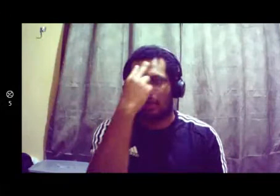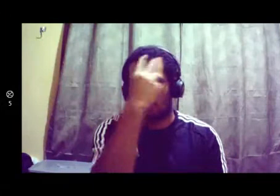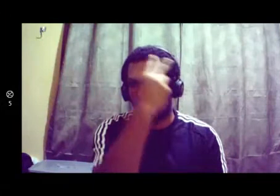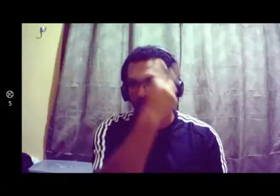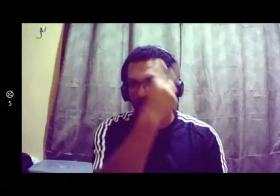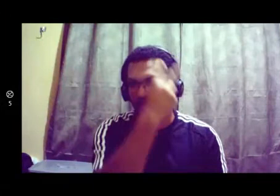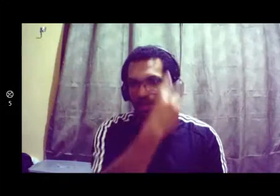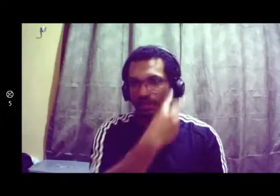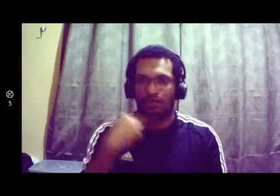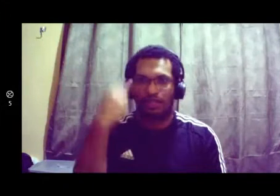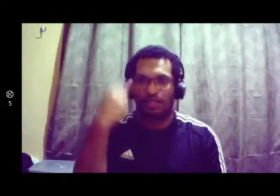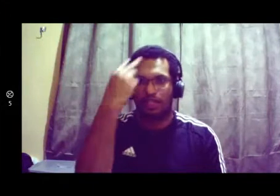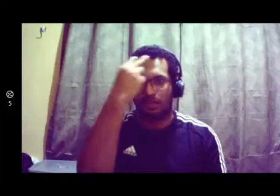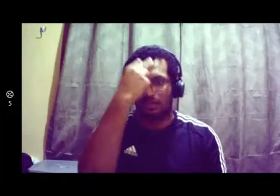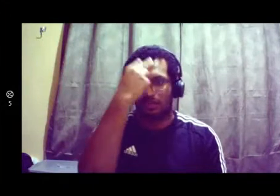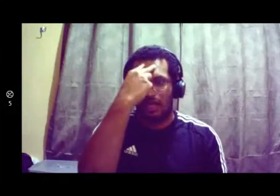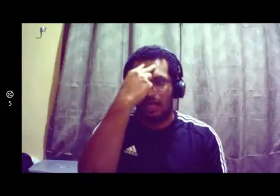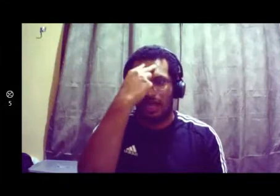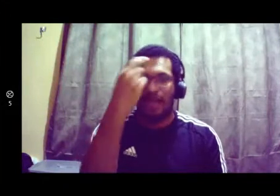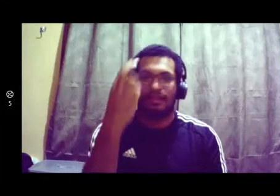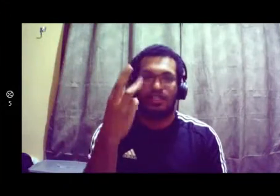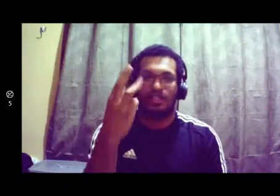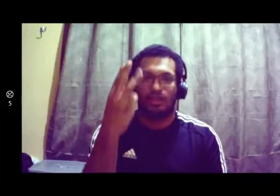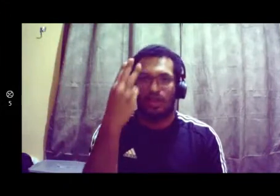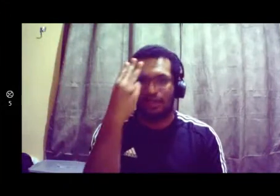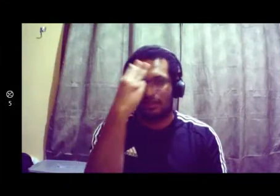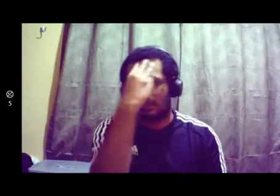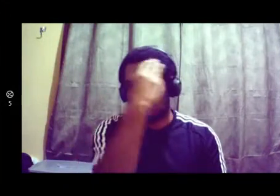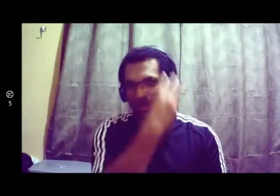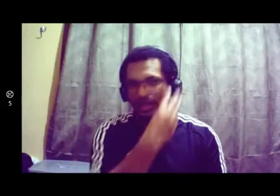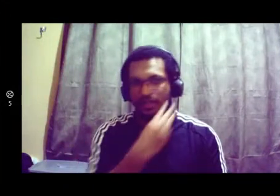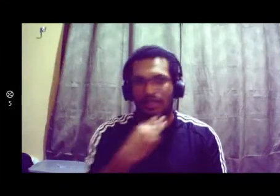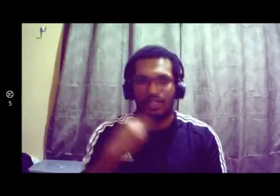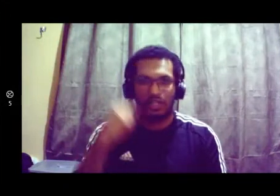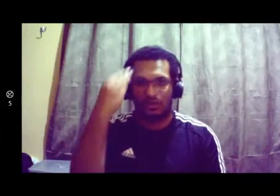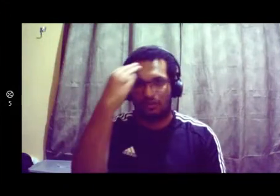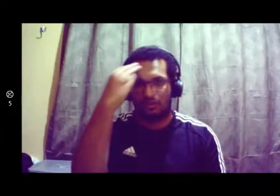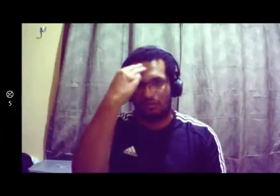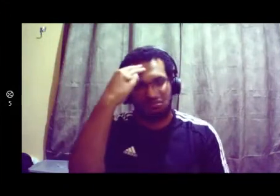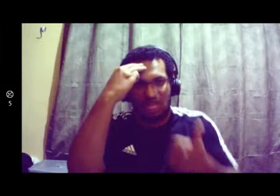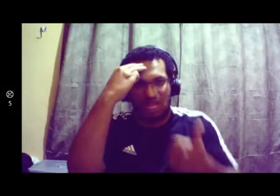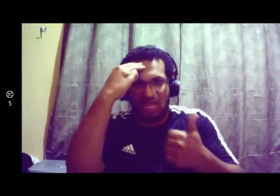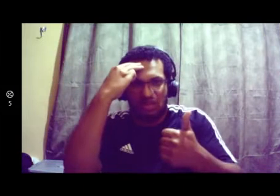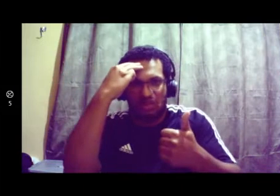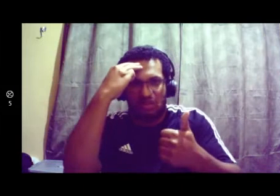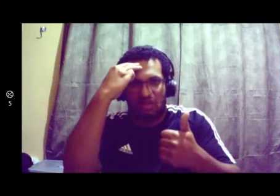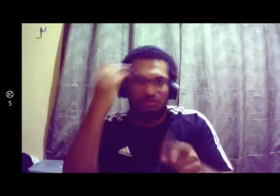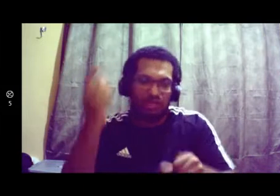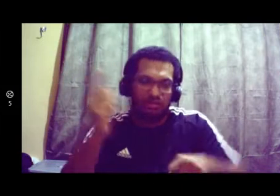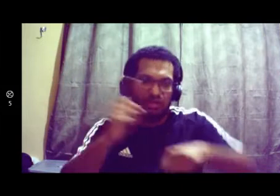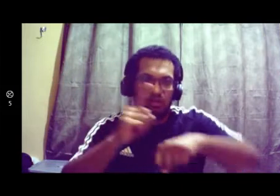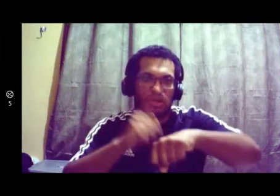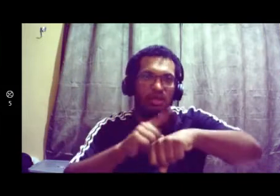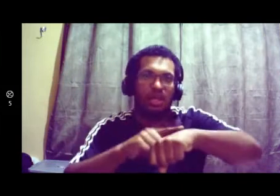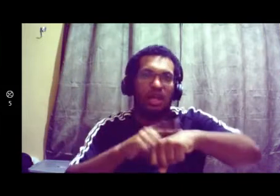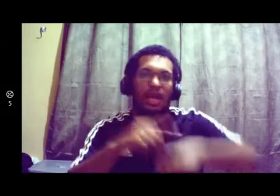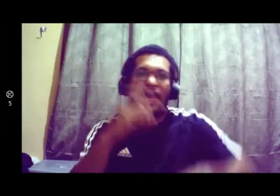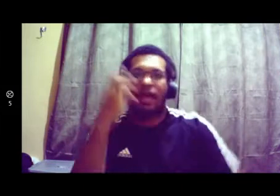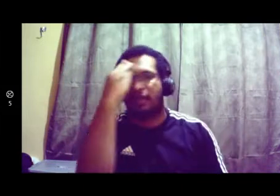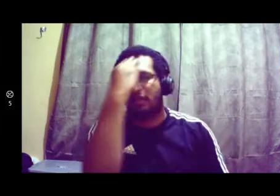2 horas, 2 horas, vai com 2 dedinhos. 3 horas, 3 dedinhos. Até aí tranquilo, né? Tá